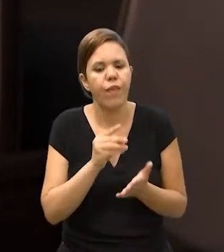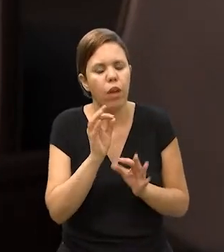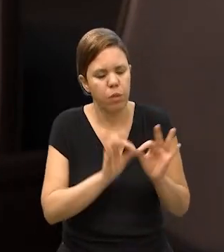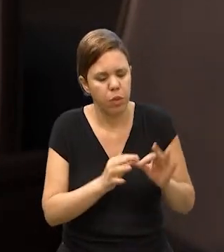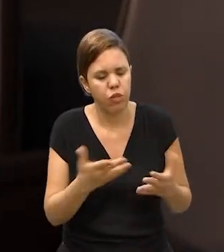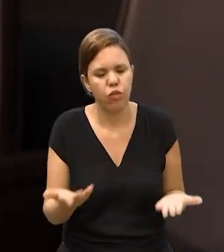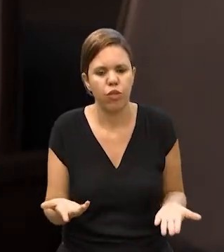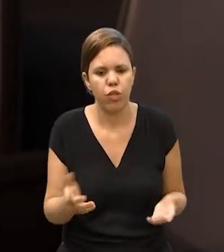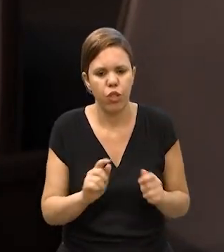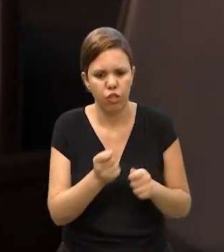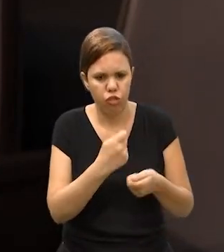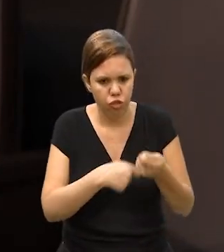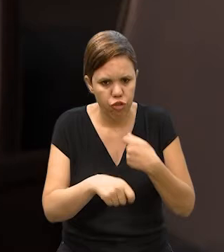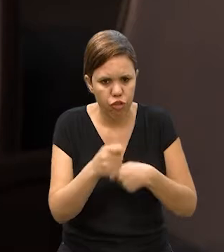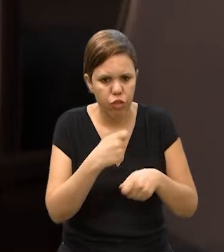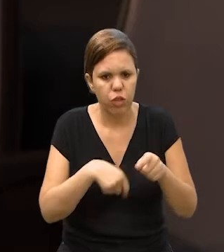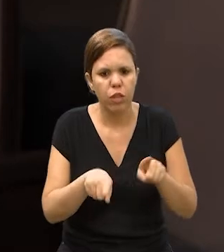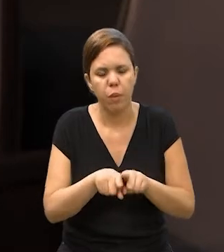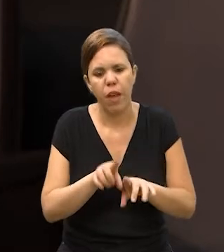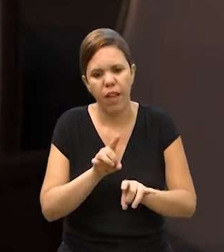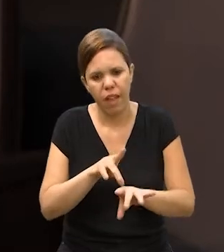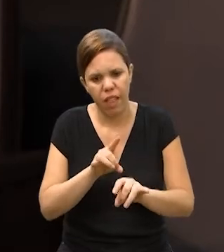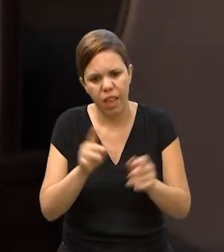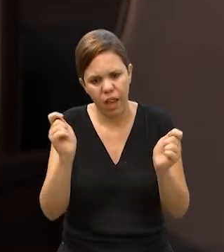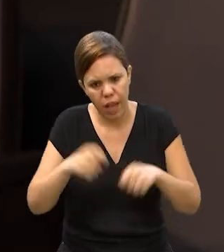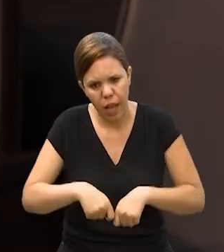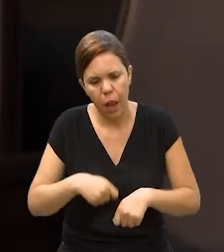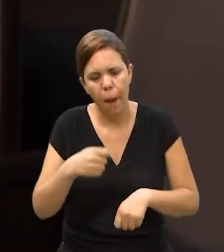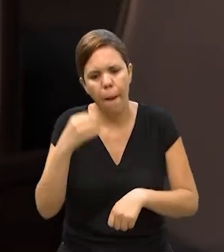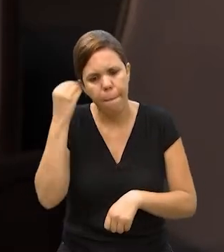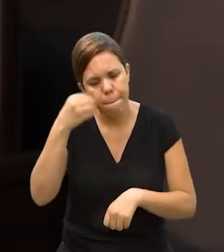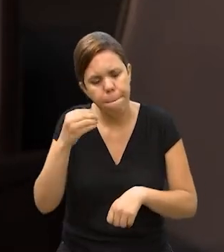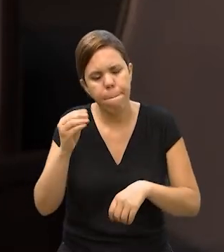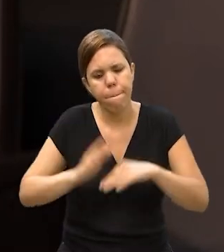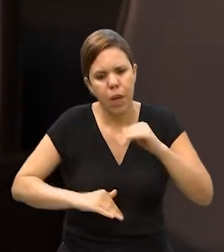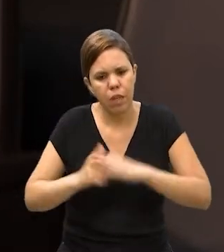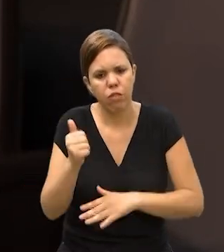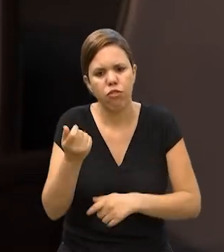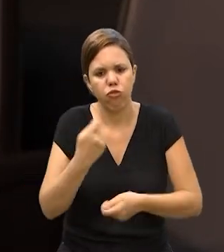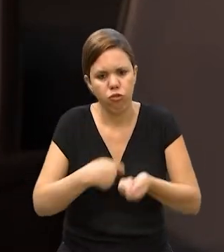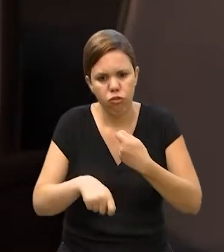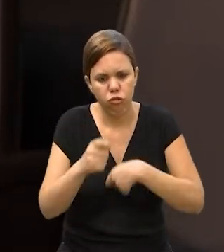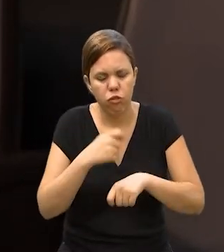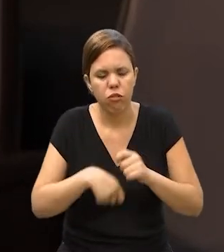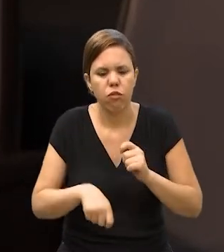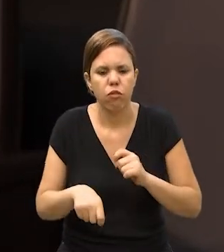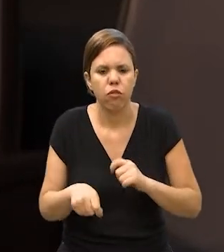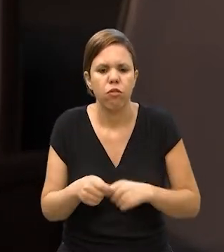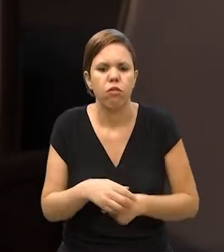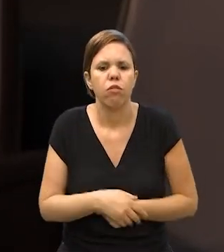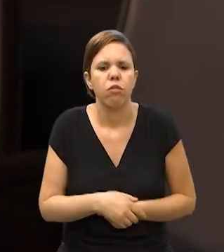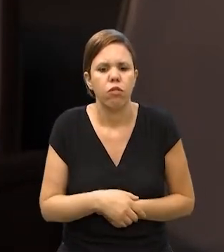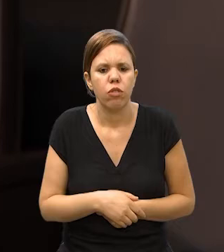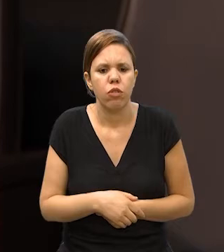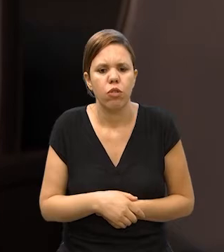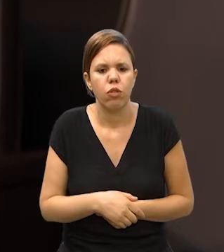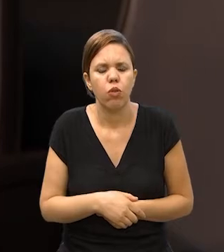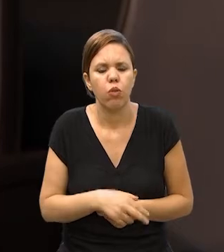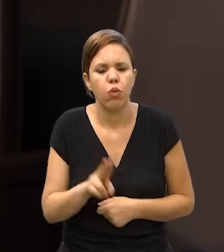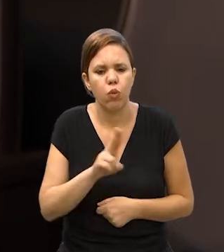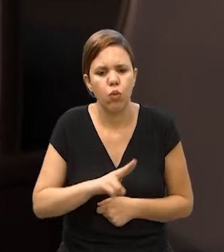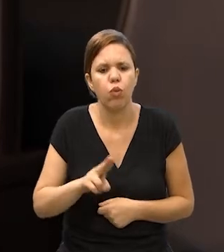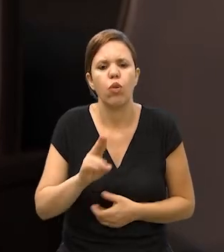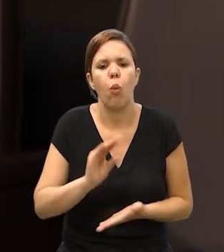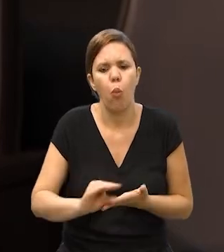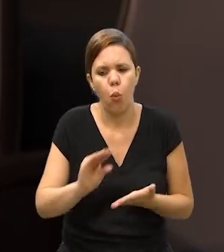planejamento, falta gestão e falta técnica, falta capacidade para gerir, falta capacidade para alocar os